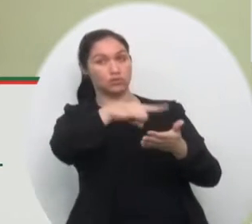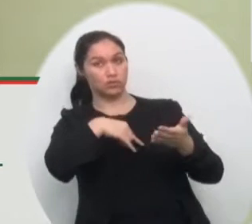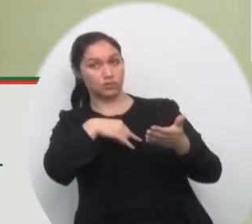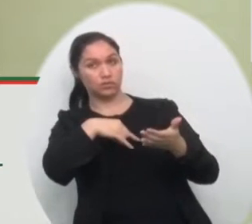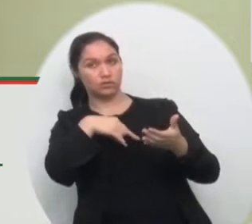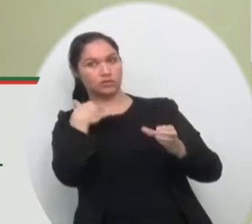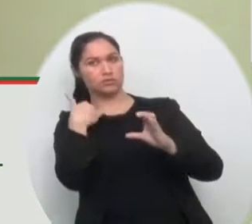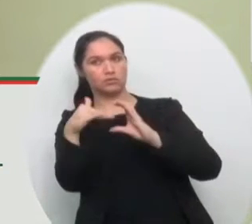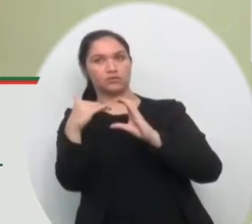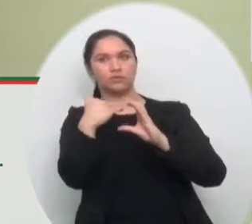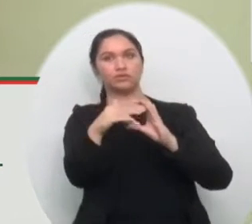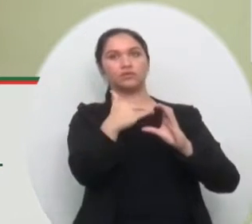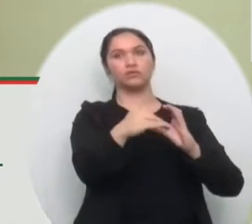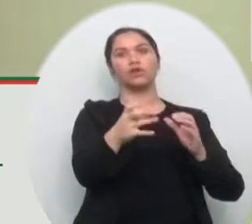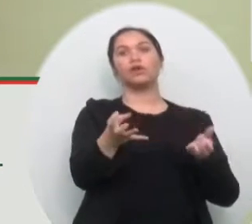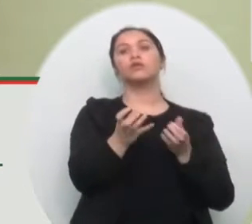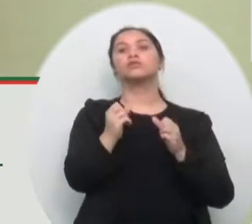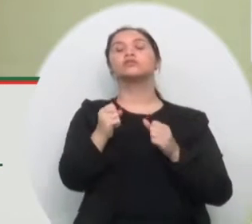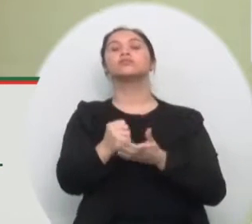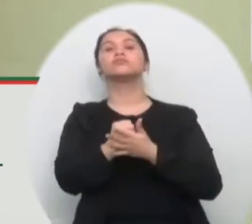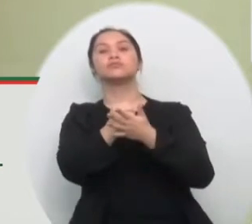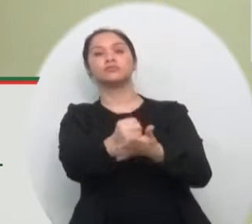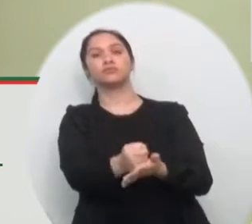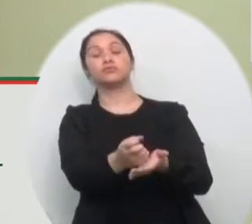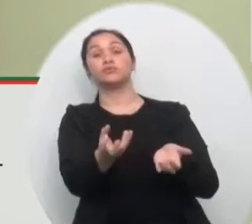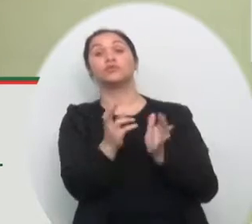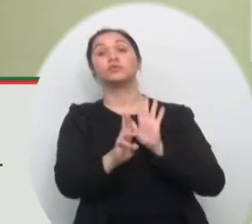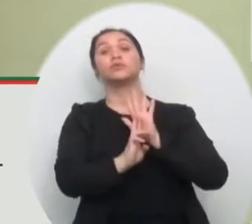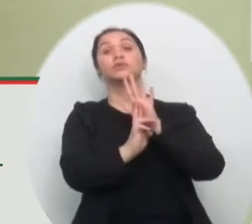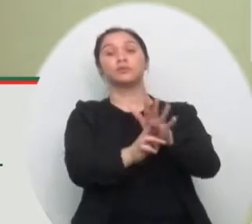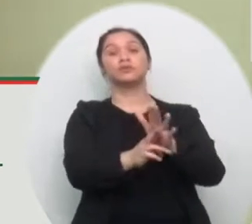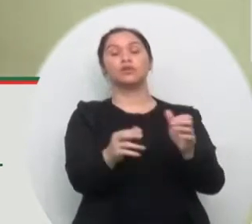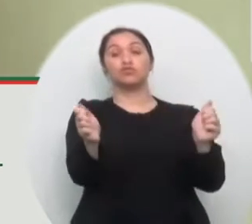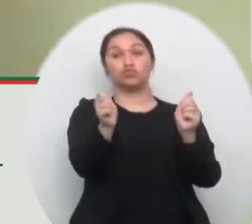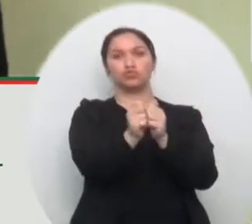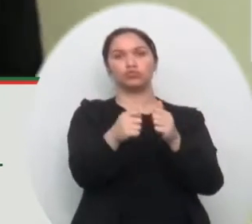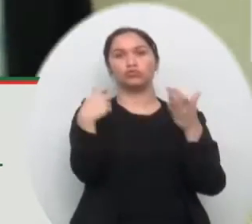fiscalizar, fomos eleitos para isso e representar a população. Estamos juntos nessa luta.